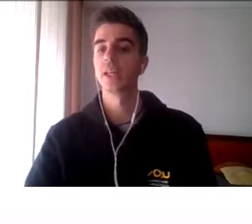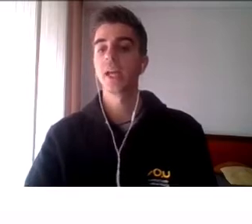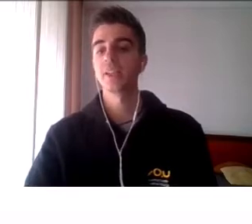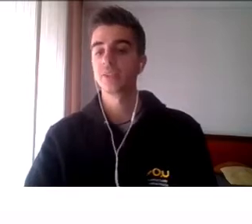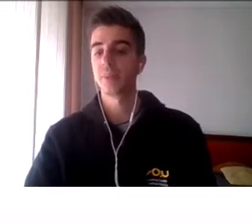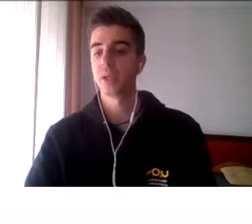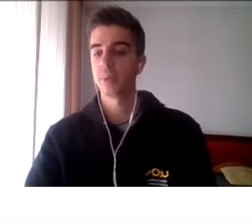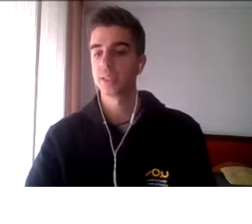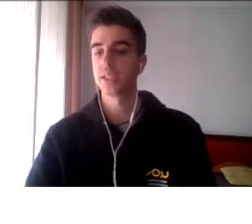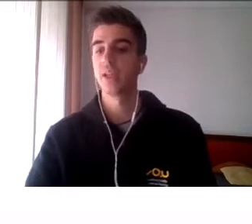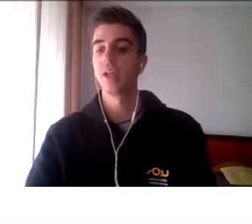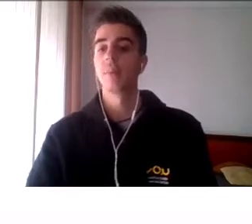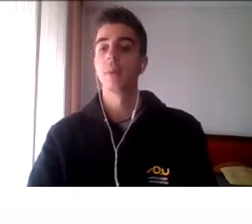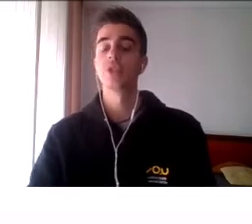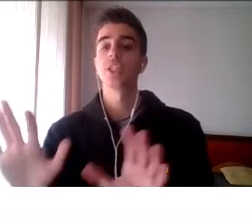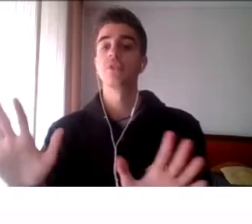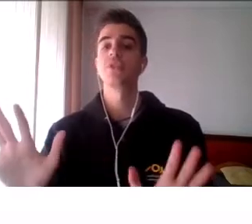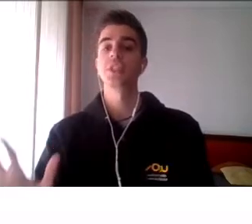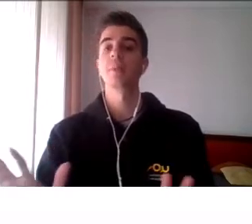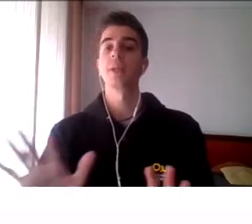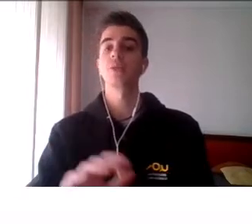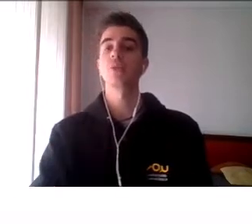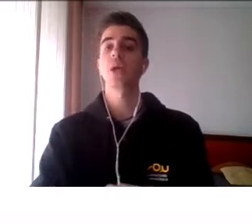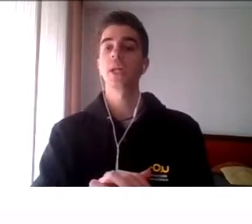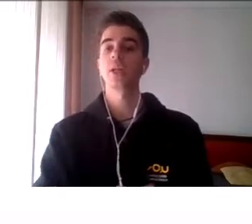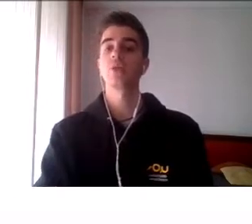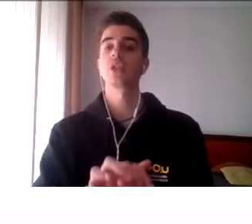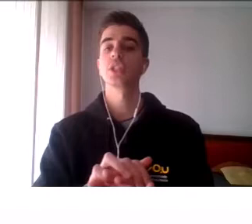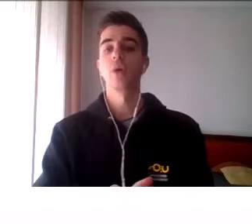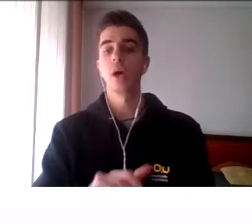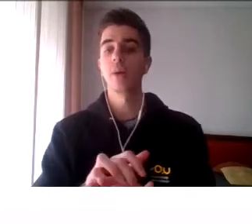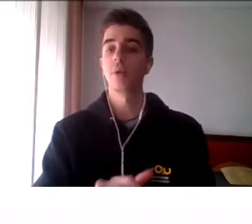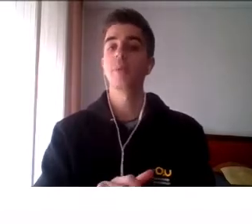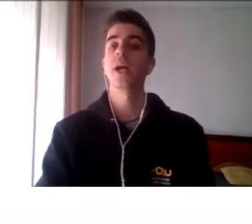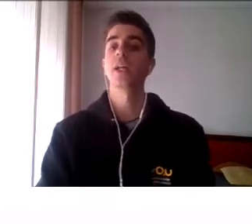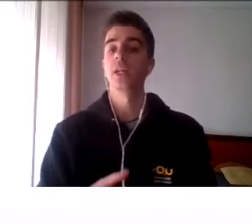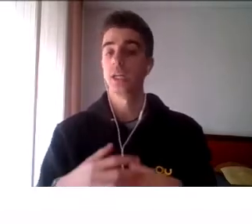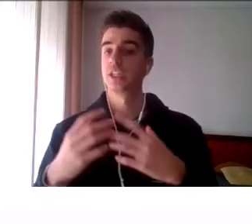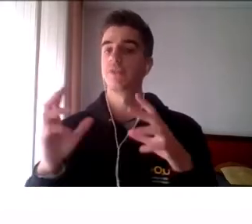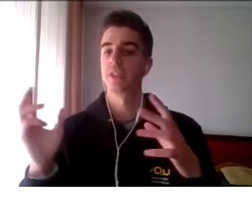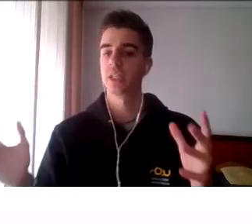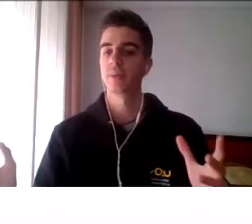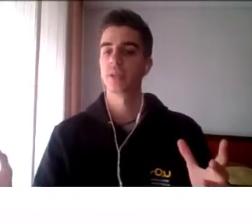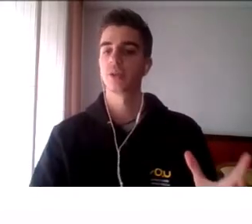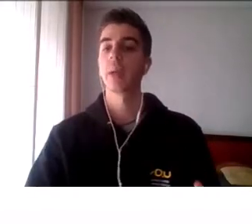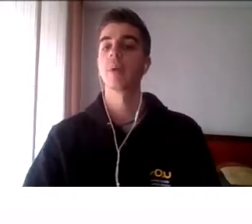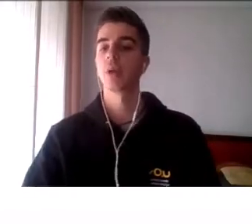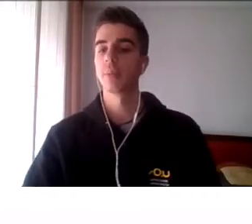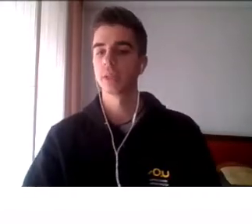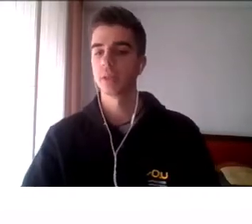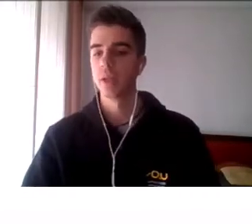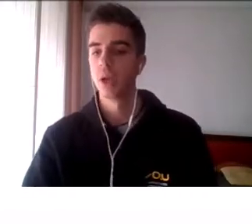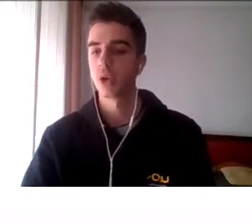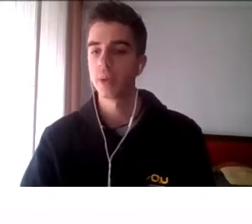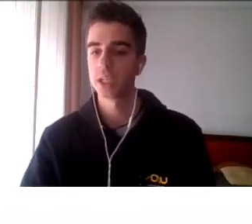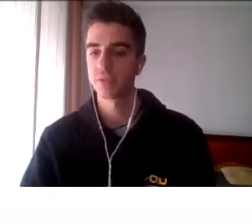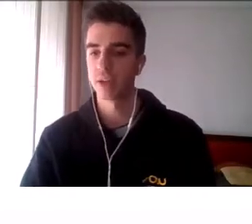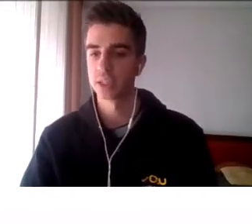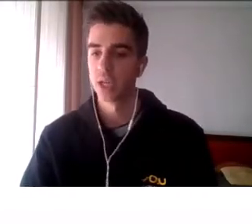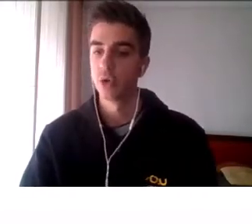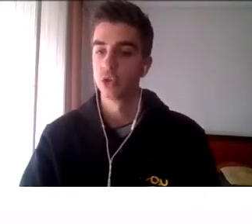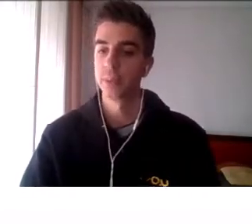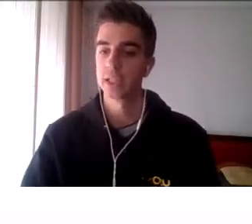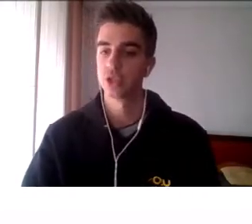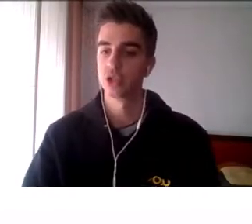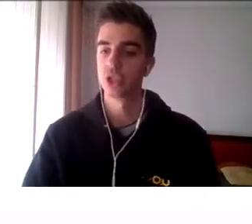de vida, que é estas manobras aqui. Vamos artificialmente colocar aquele coração a bombear, artificialmente, ok? Manualmente. Como é que se